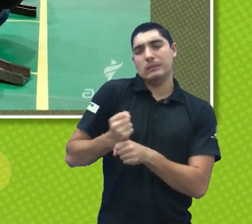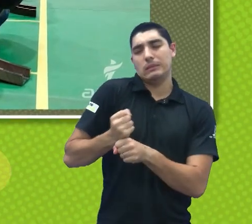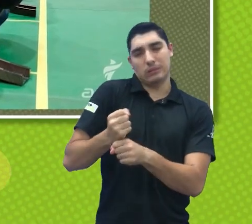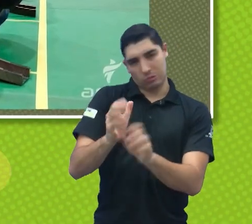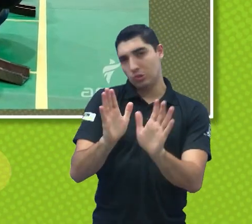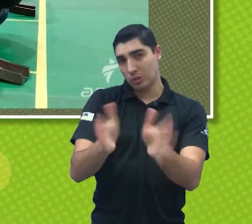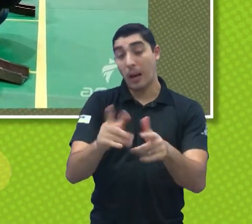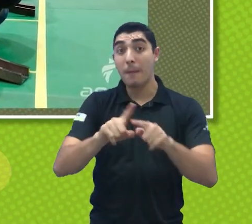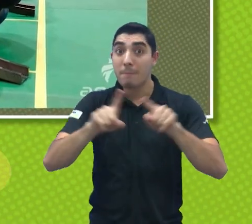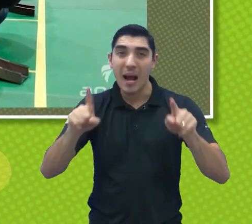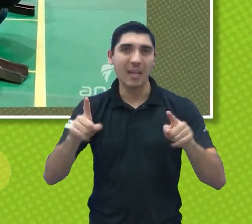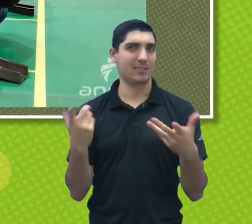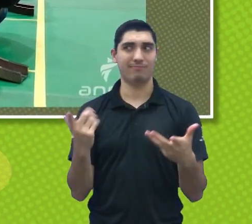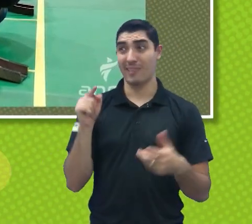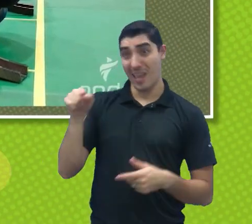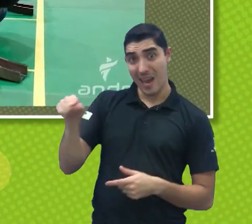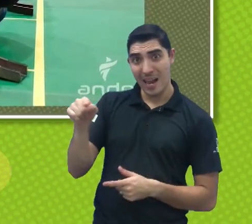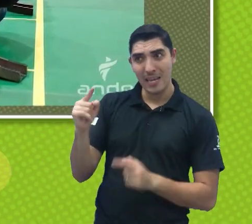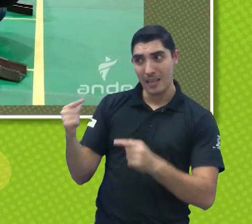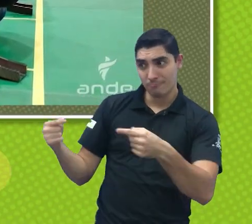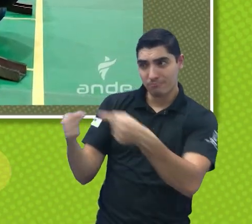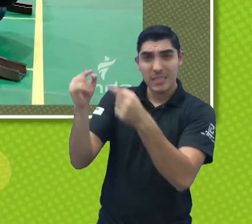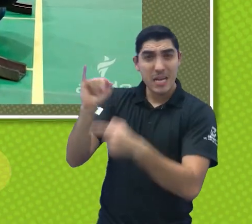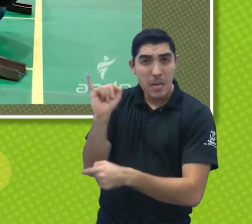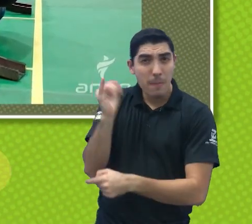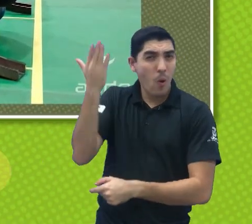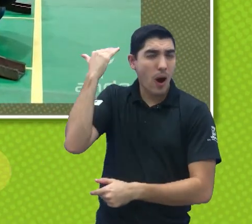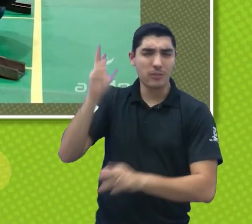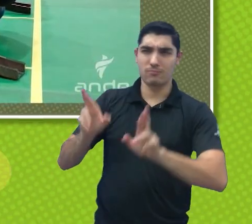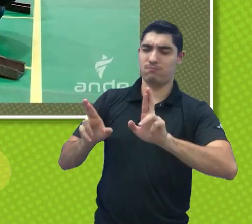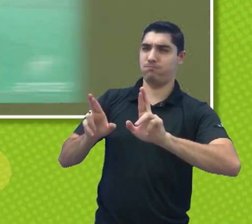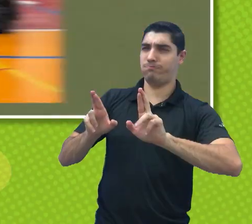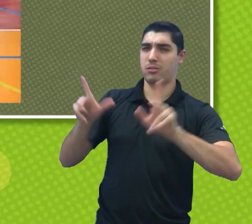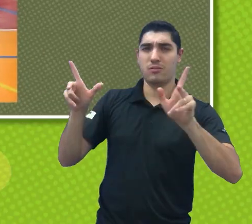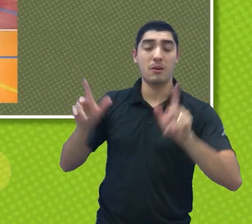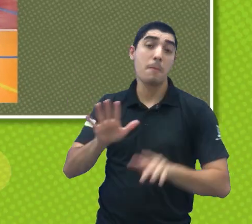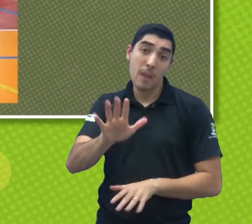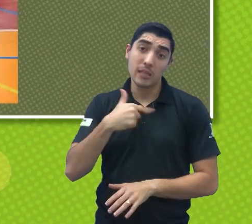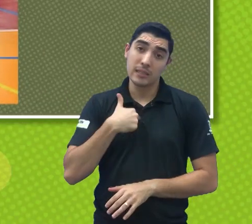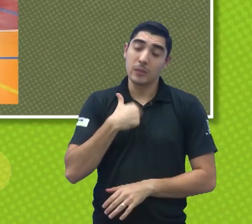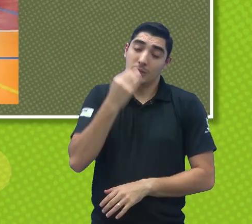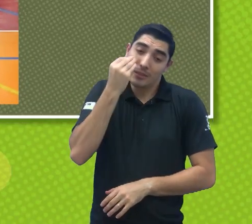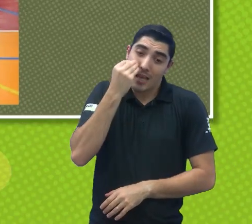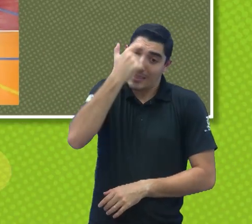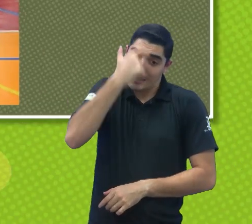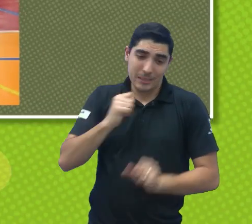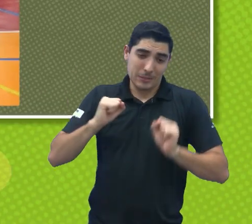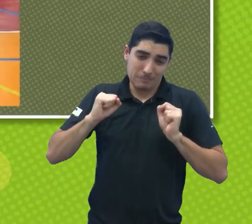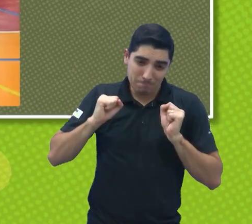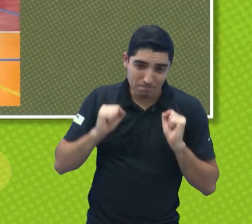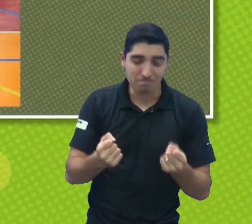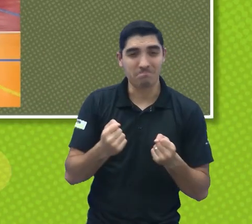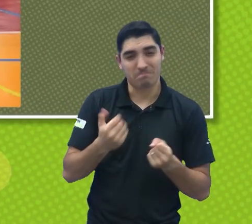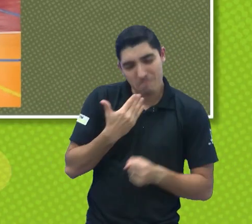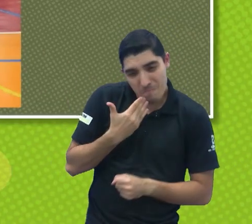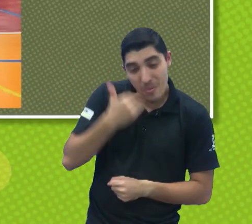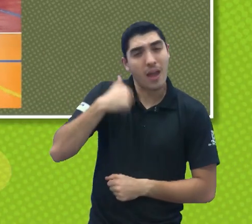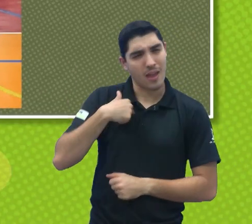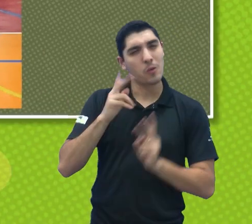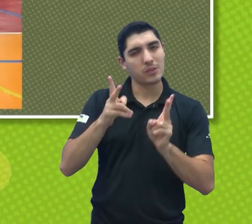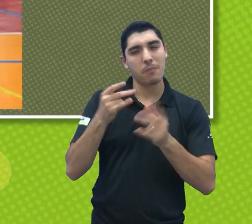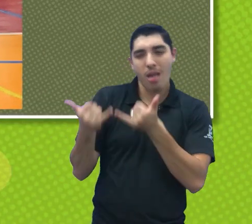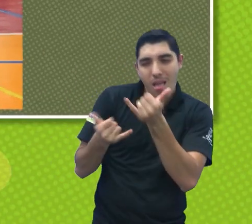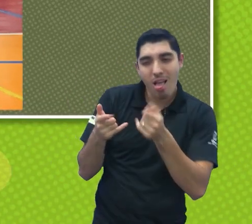não é a mesma coisa, a gente tem esse entendimento, né? Mas a gente faz o nosso melhor que a gente pode, né? E eu brinco com ele até às vezes, falo, você